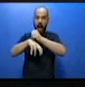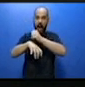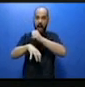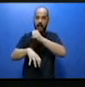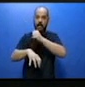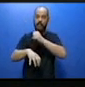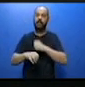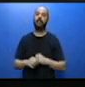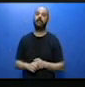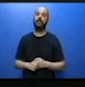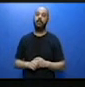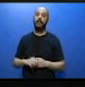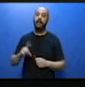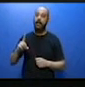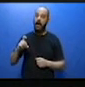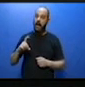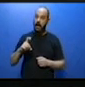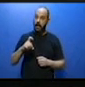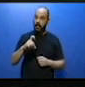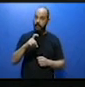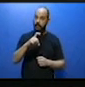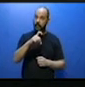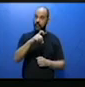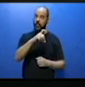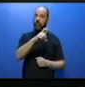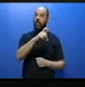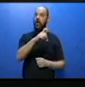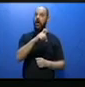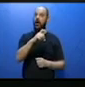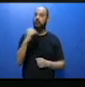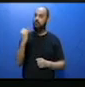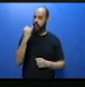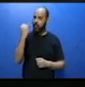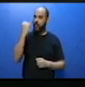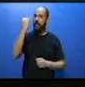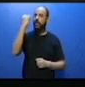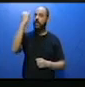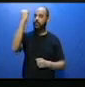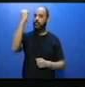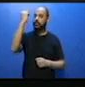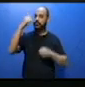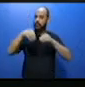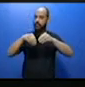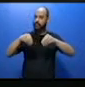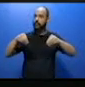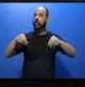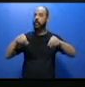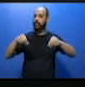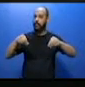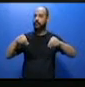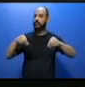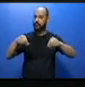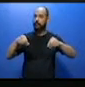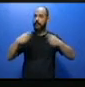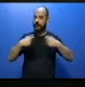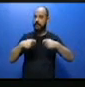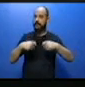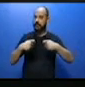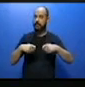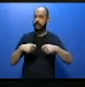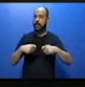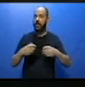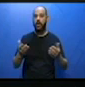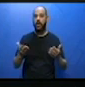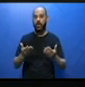muito para o solo adquirir essas características? Nessas aulas, vamos conhecer